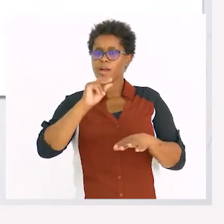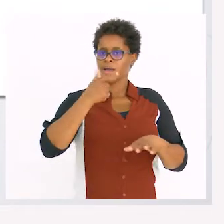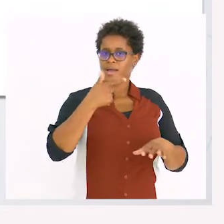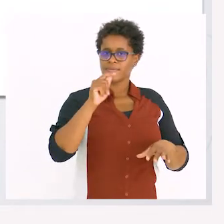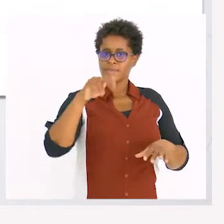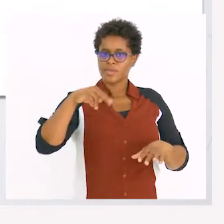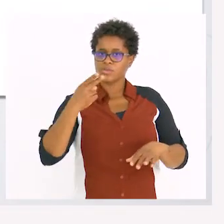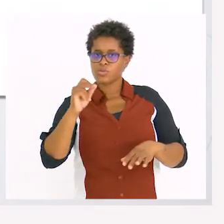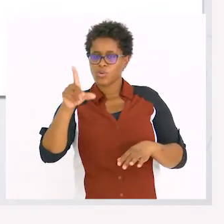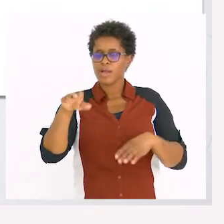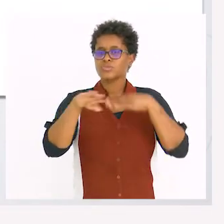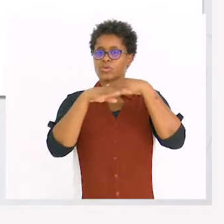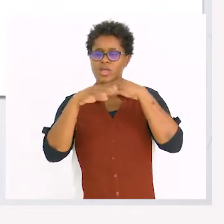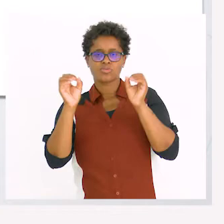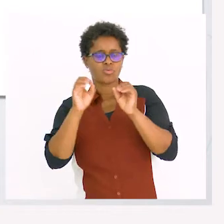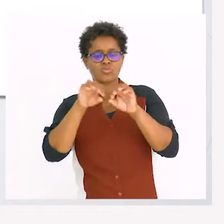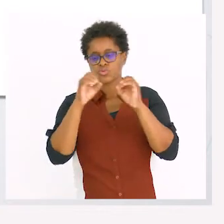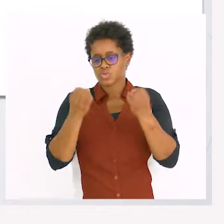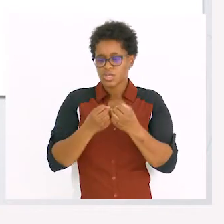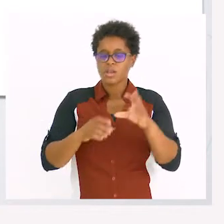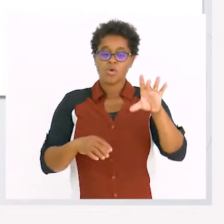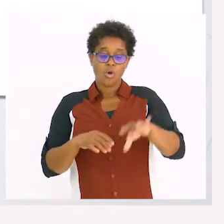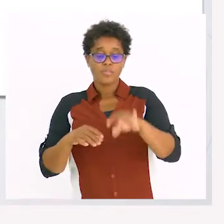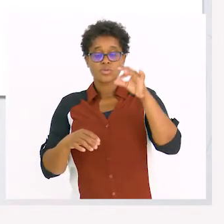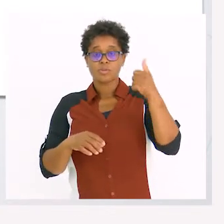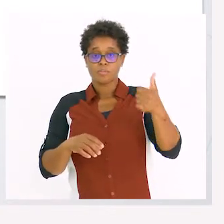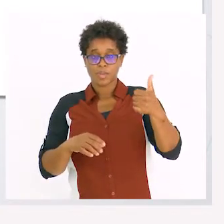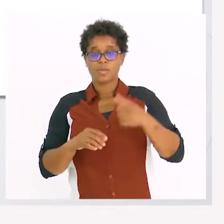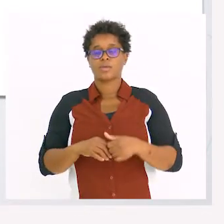atenuar as desigualdades sociais. Opção B,